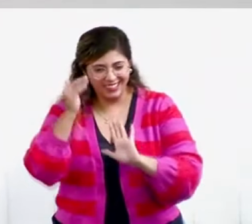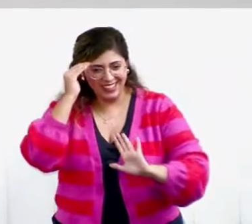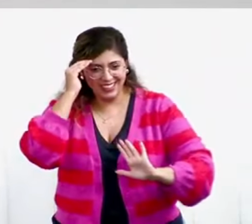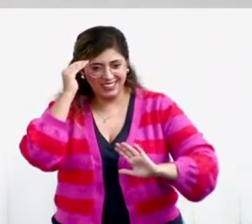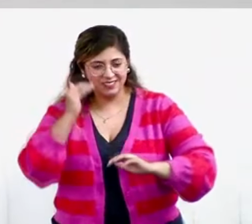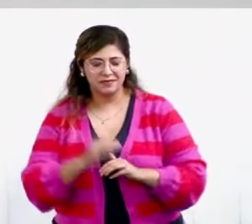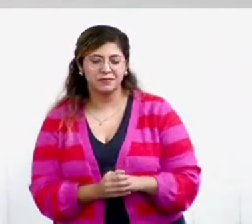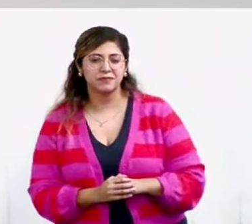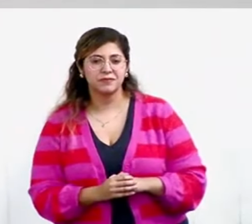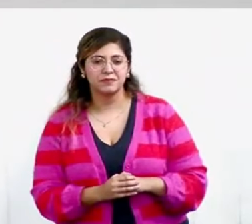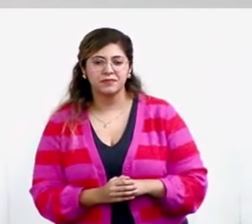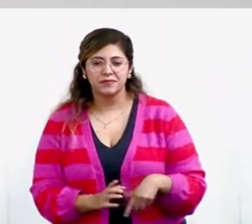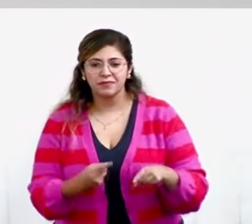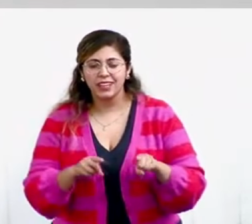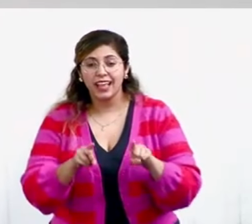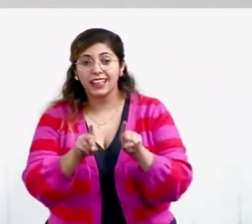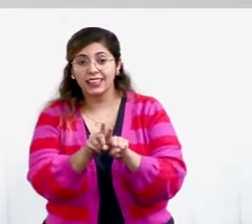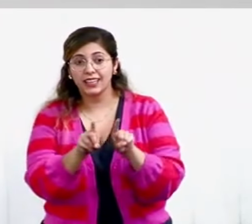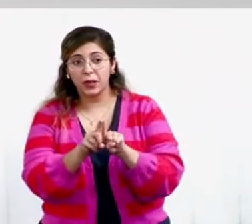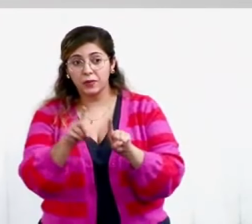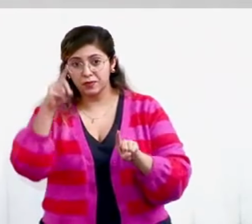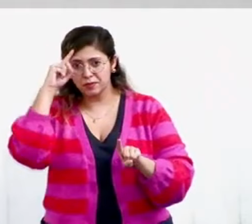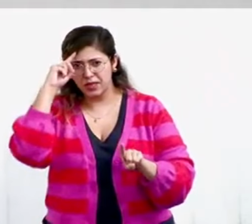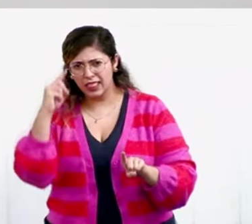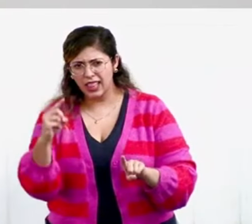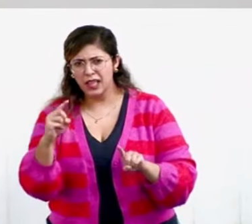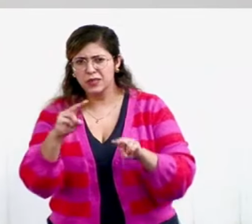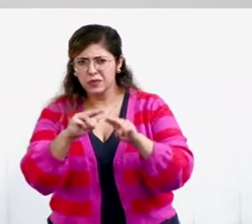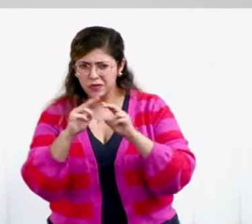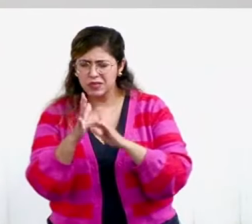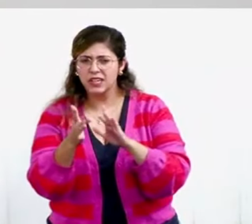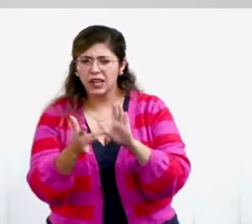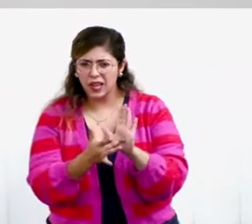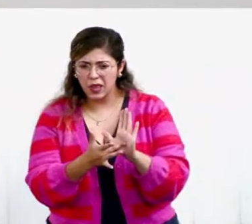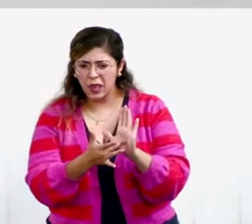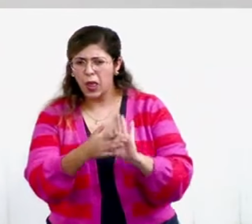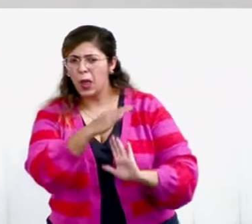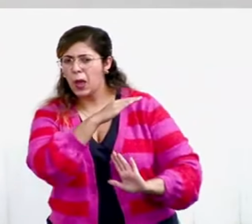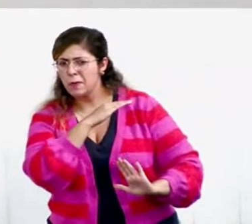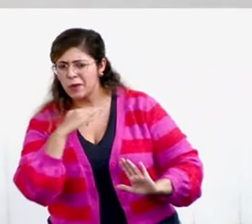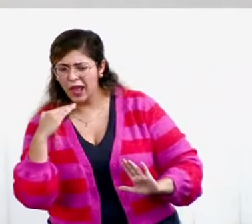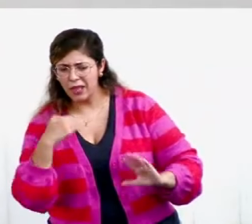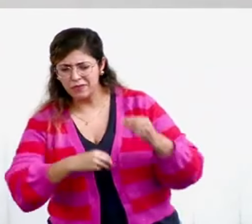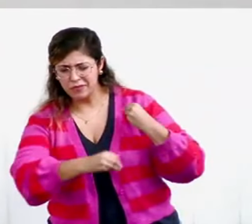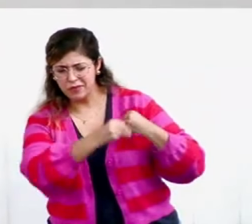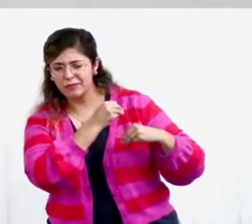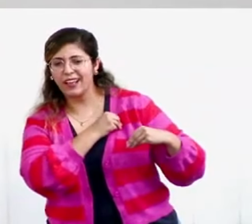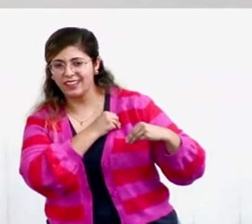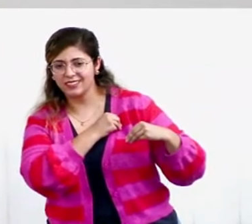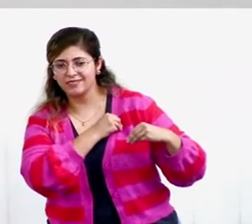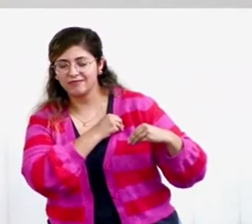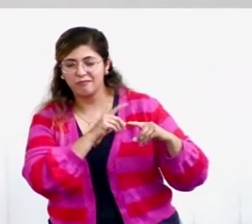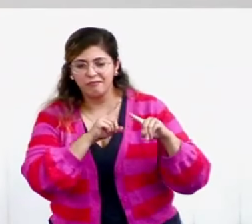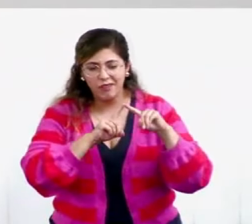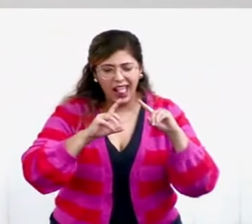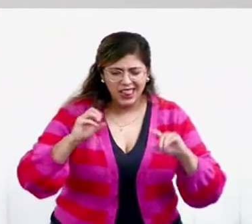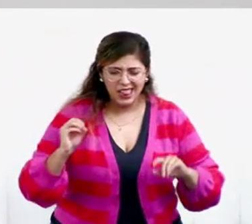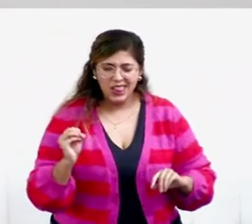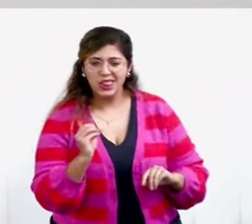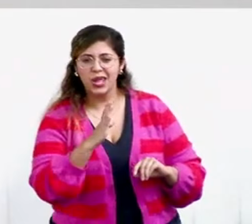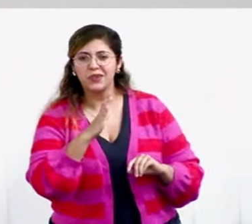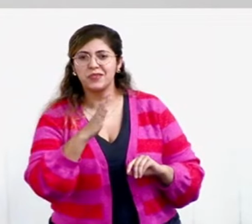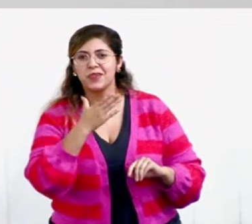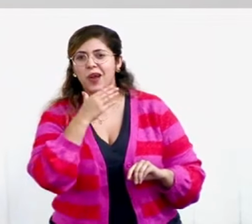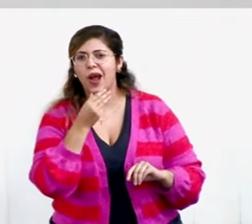Portanto, somos recriados em Cristo, morremos para a velha natureza e renascemos como um novo homem que se refaz do